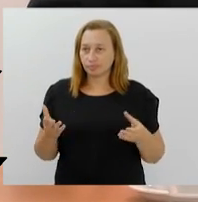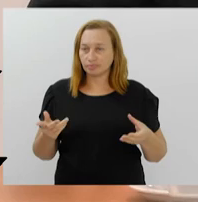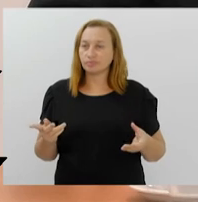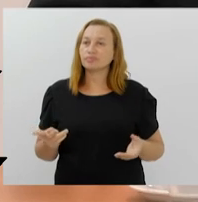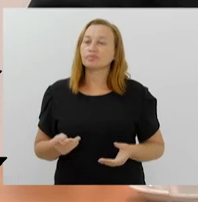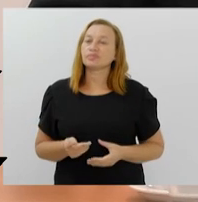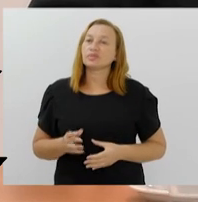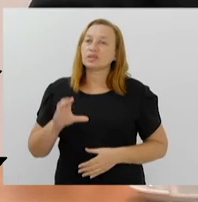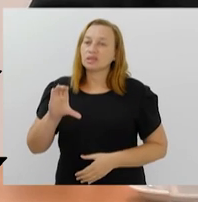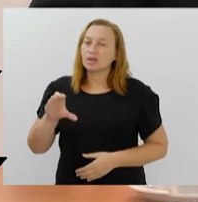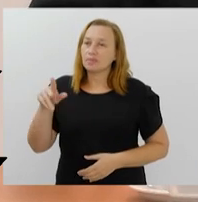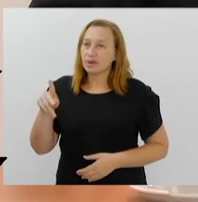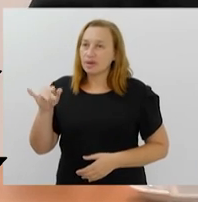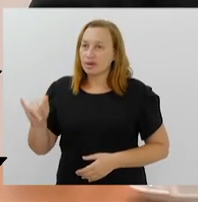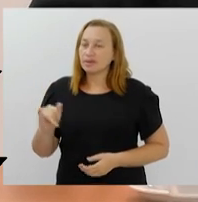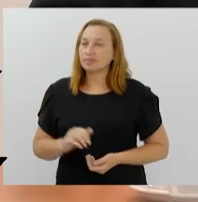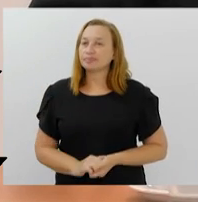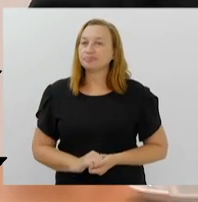inquérito